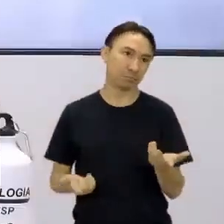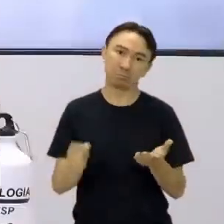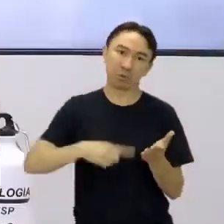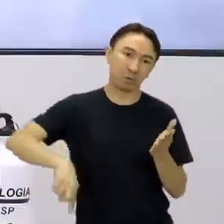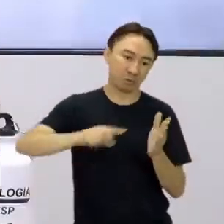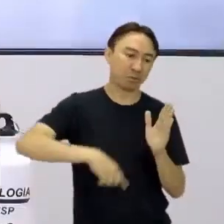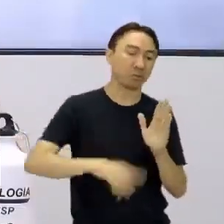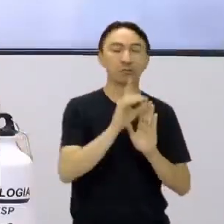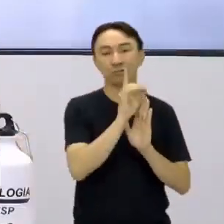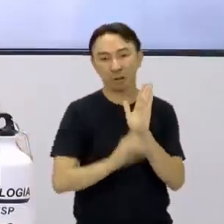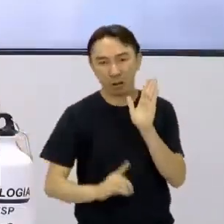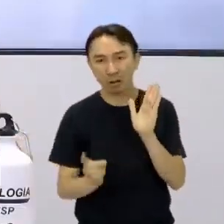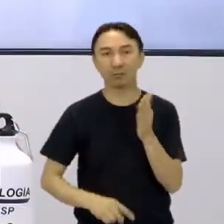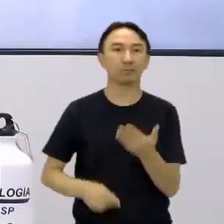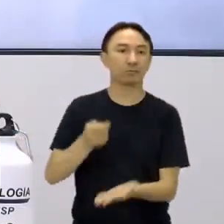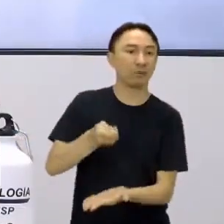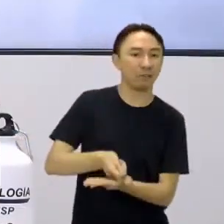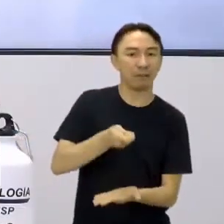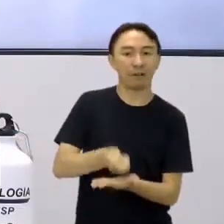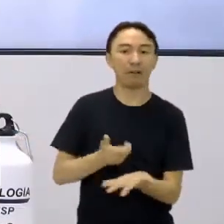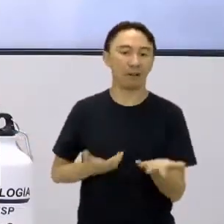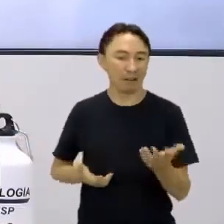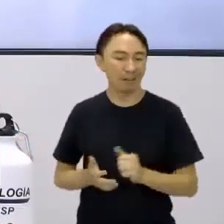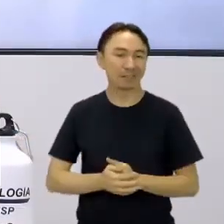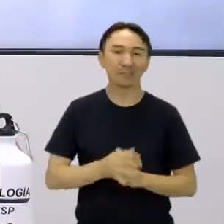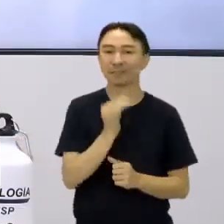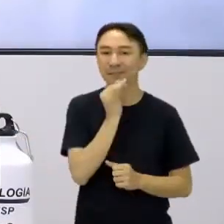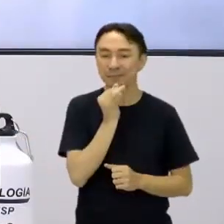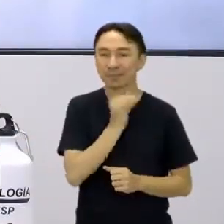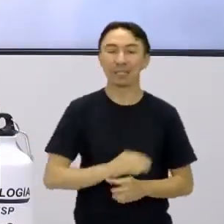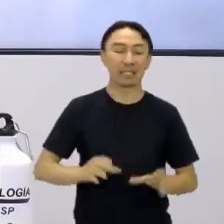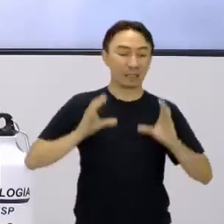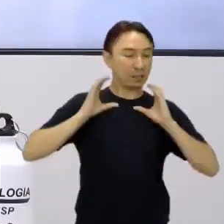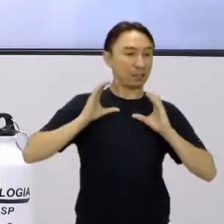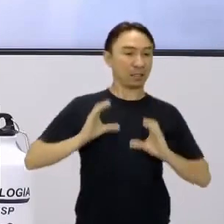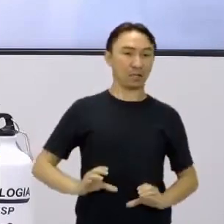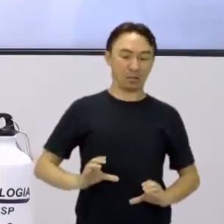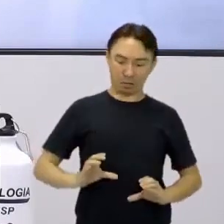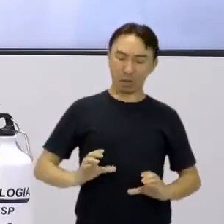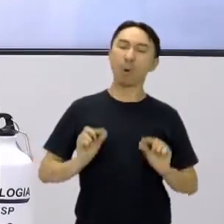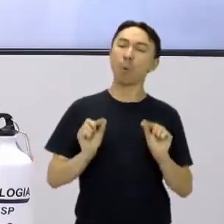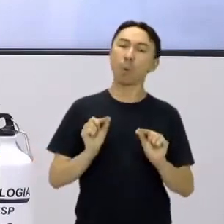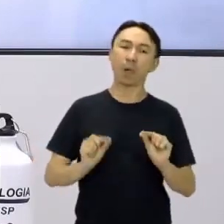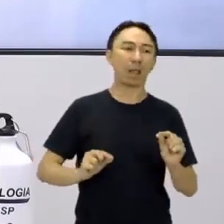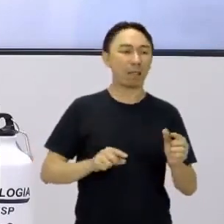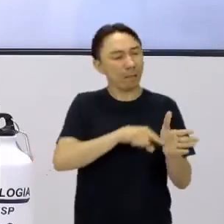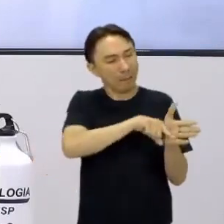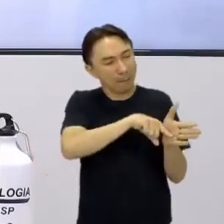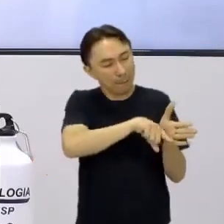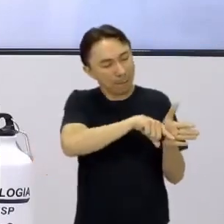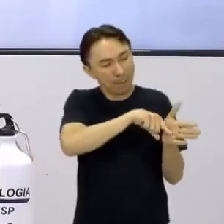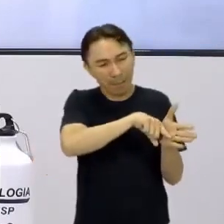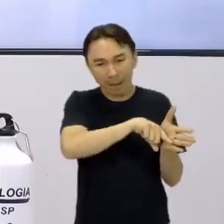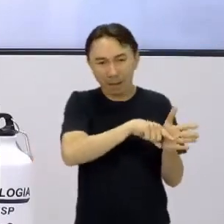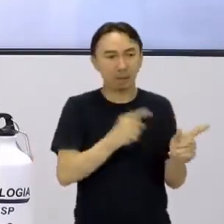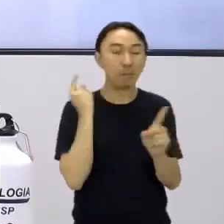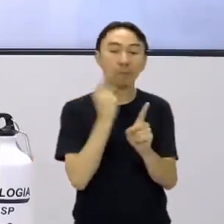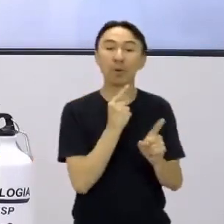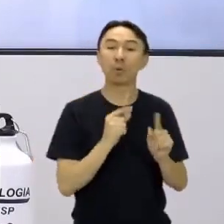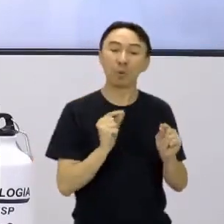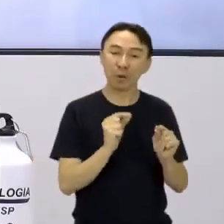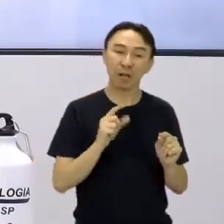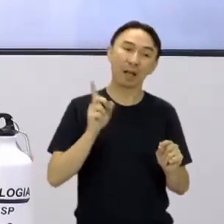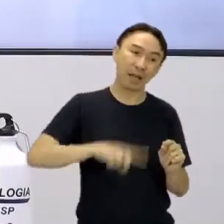aí, né, jogar assim, cidadania, o que significa, vai aparecer que a cidadania ali é uma relação entre os nossos direitos e os